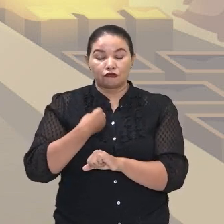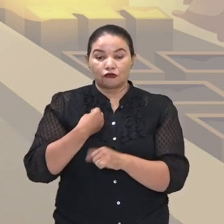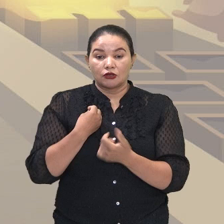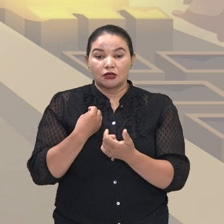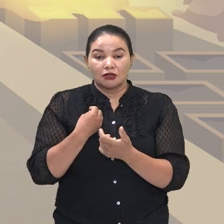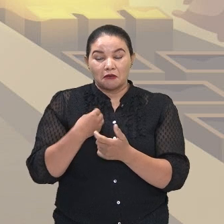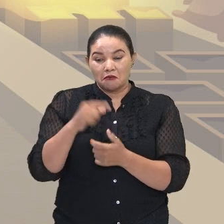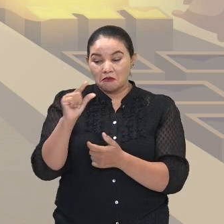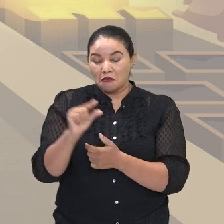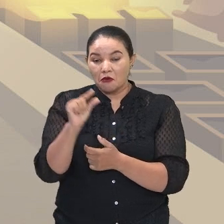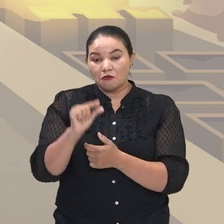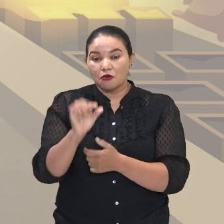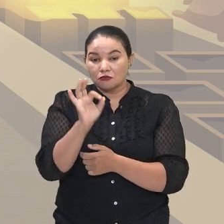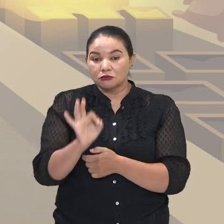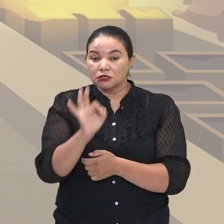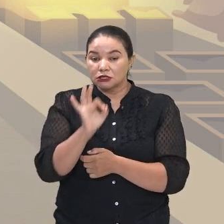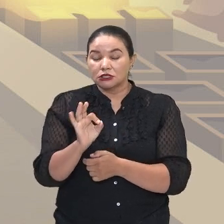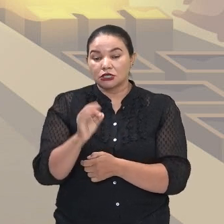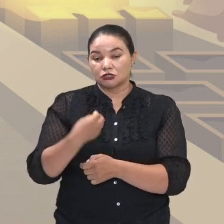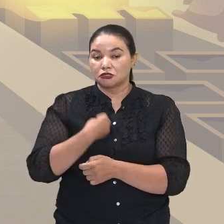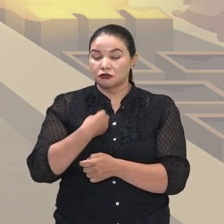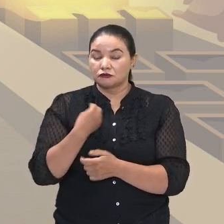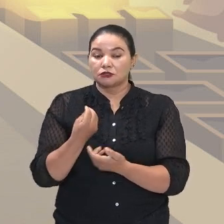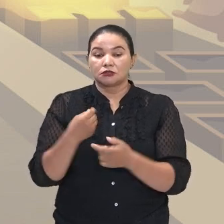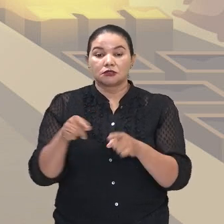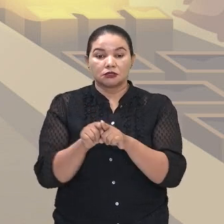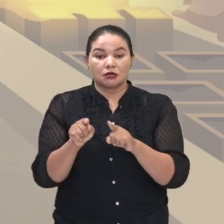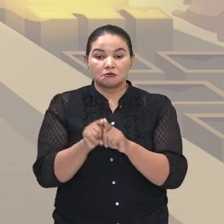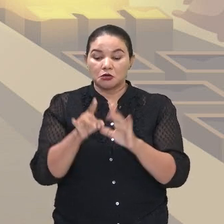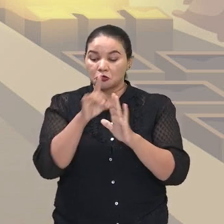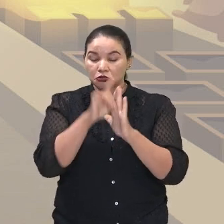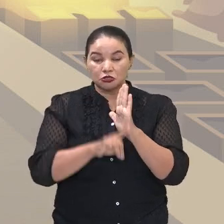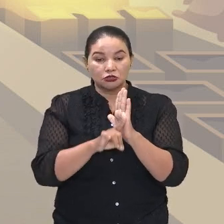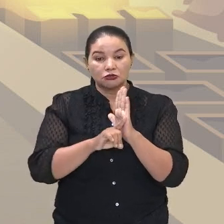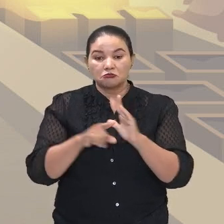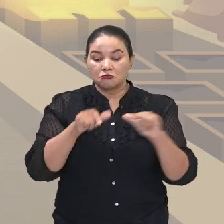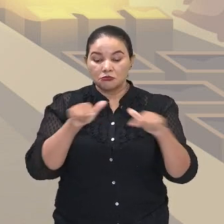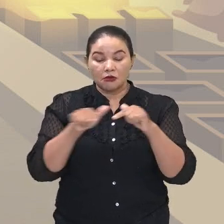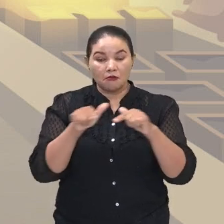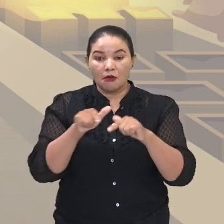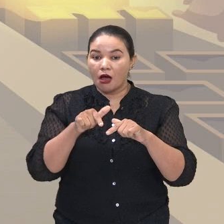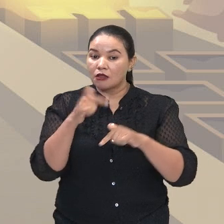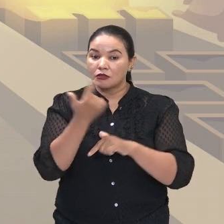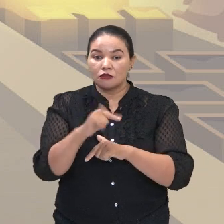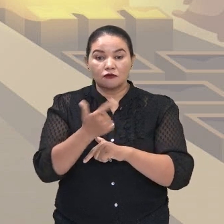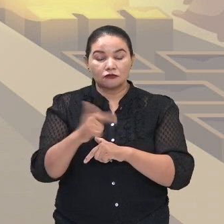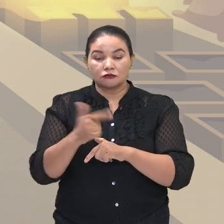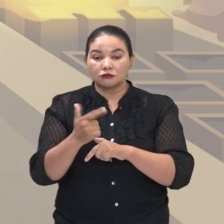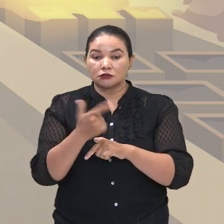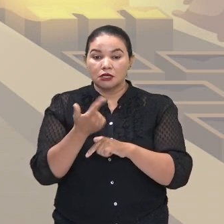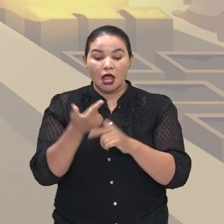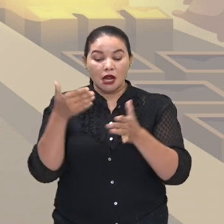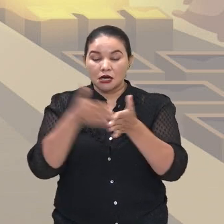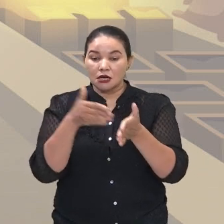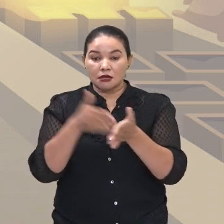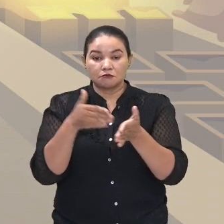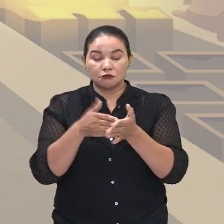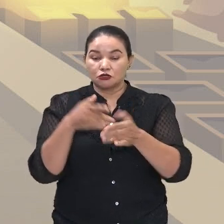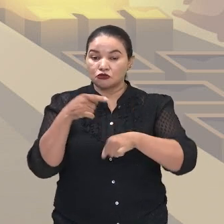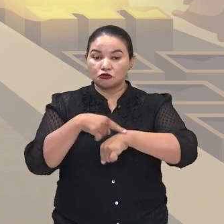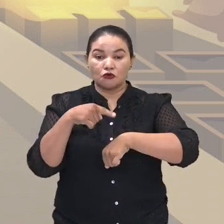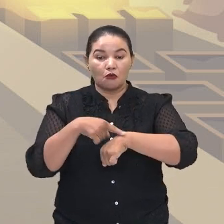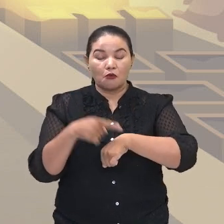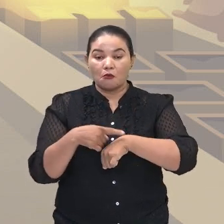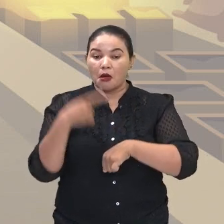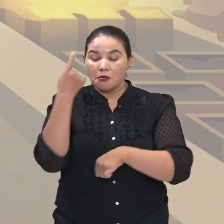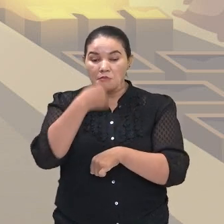bastante baixa. E não havia também direitos trabalhistas, não havia um limite de jornada de trabalho, não havia um